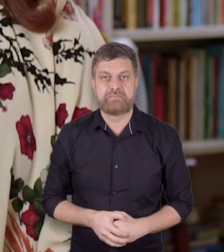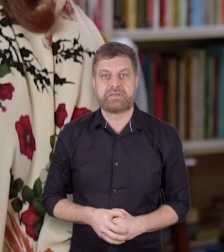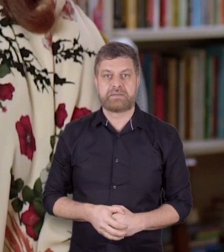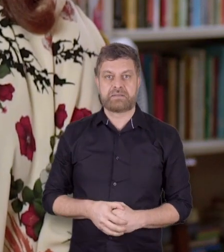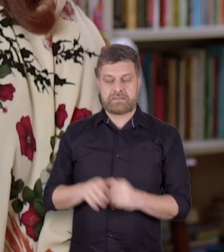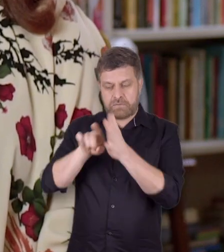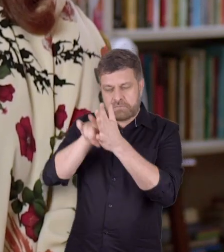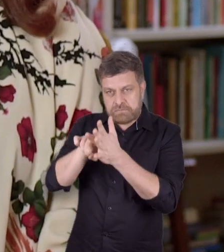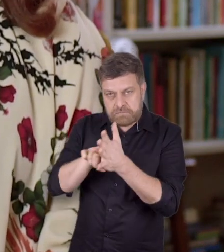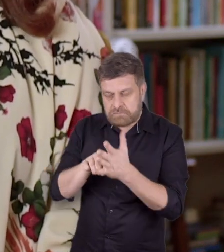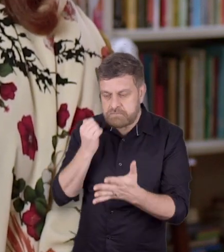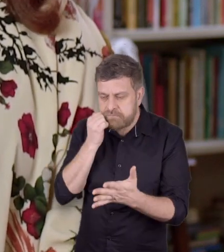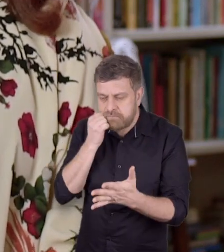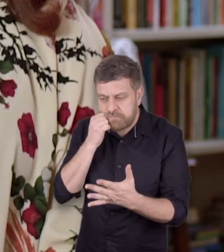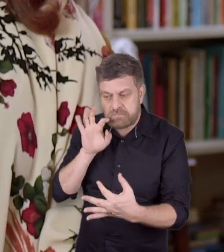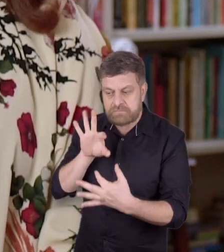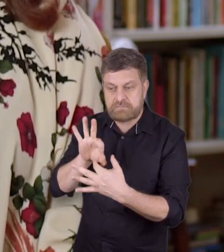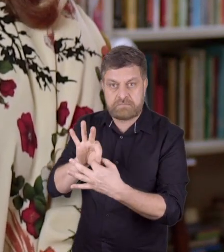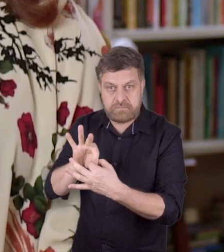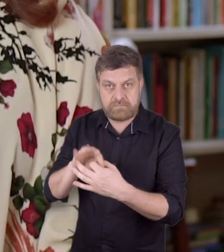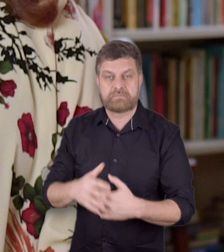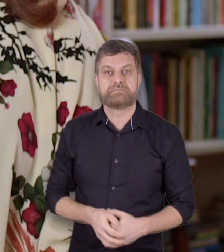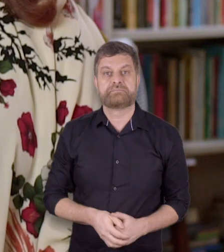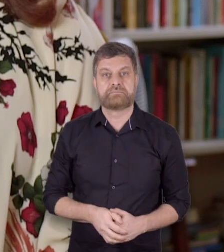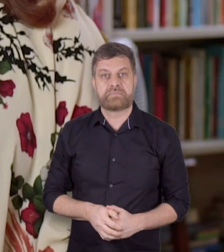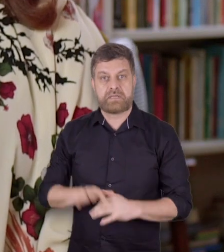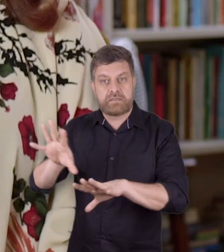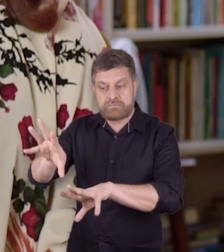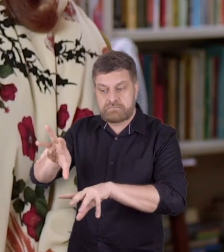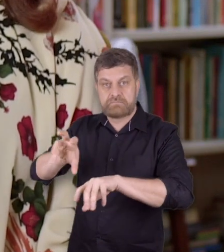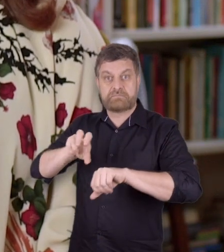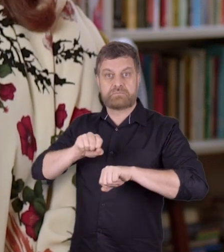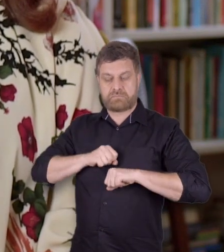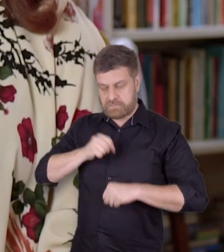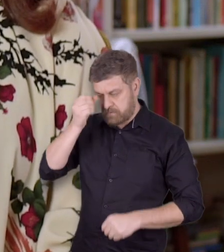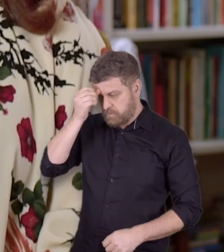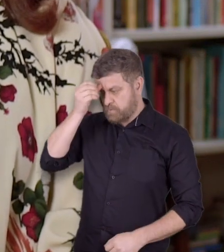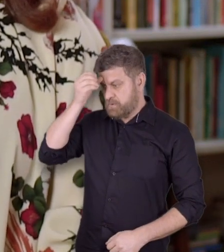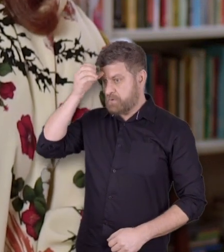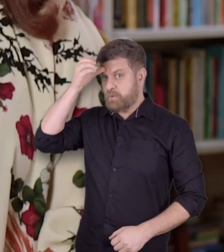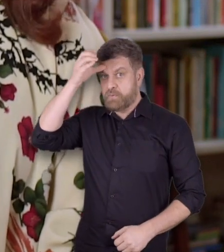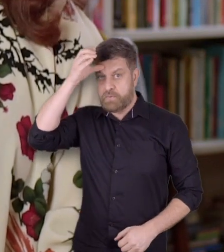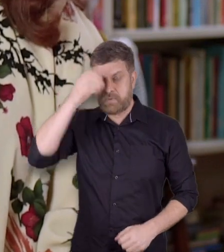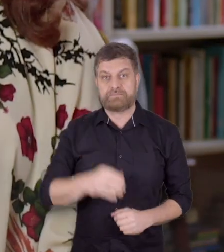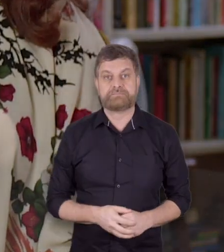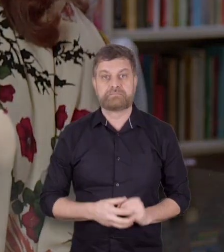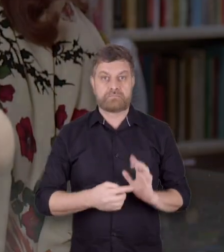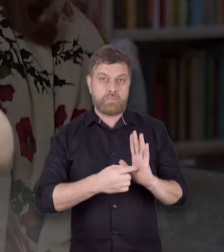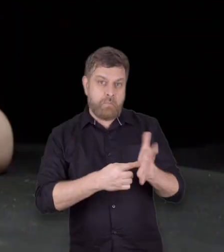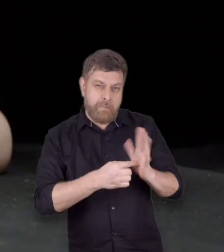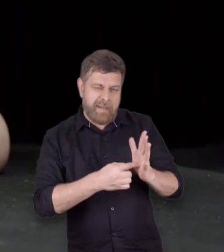traduzido cientificamente e ele é entronizado, este saber, dentro de